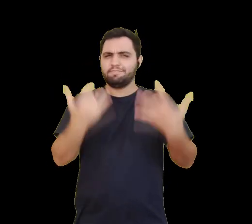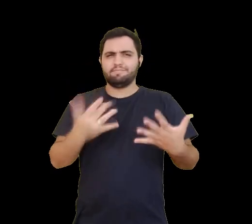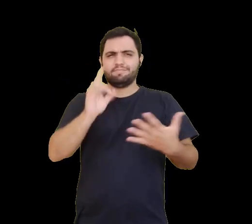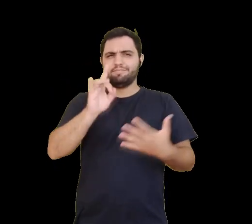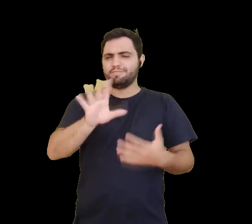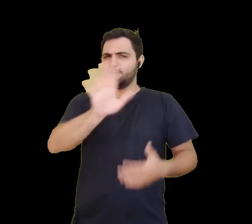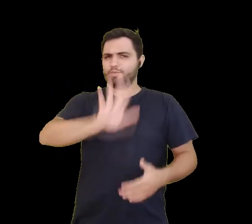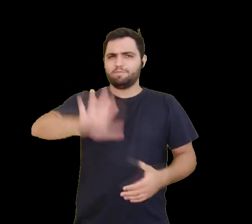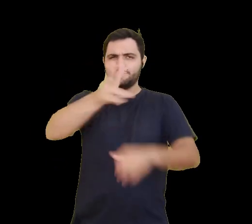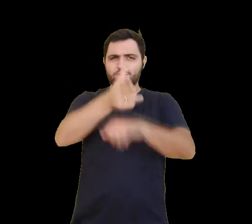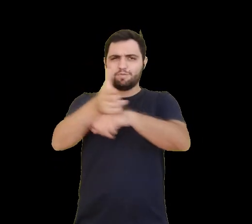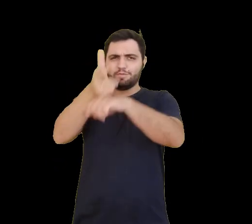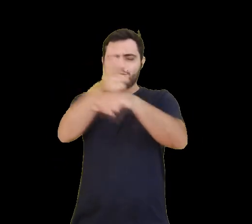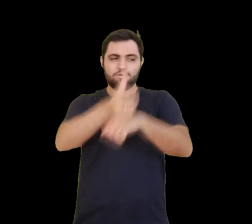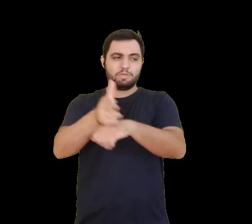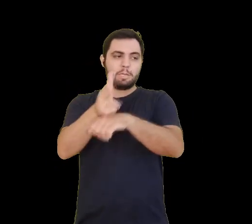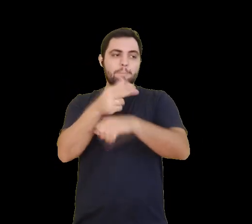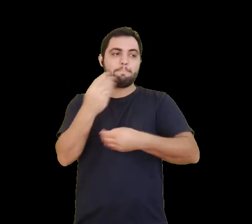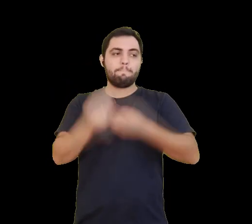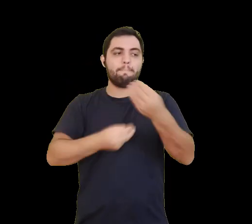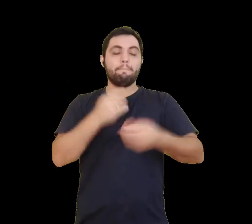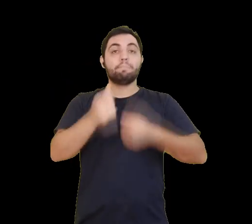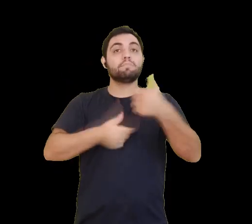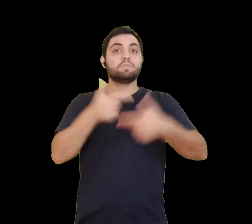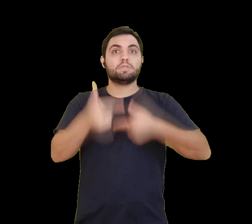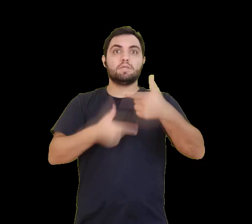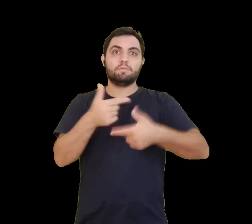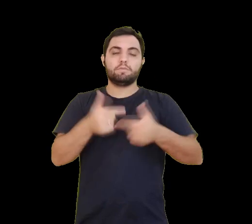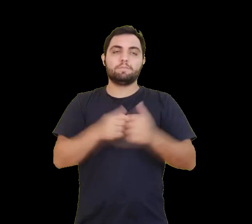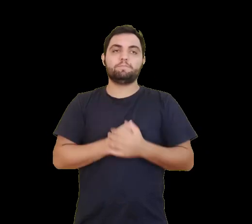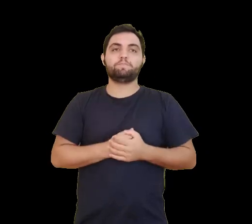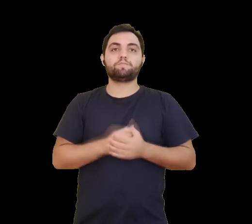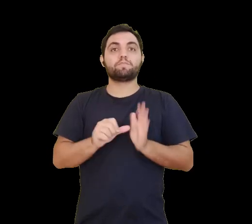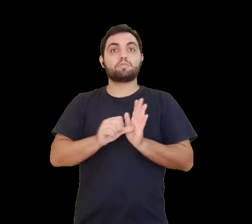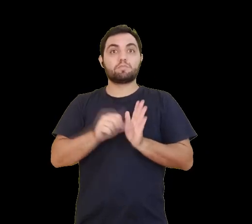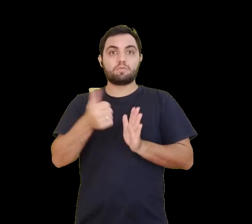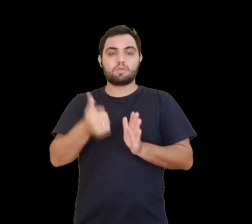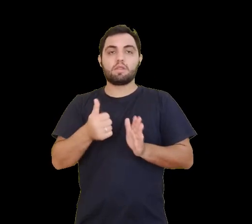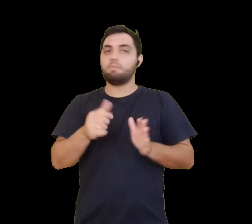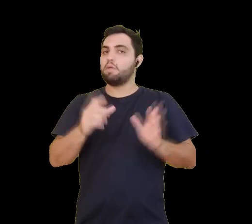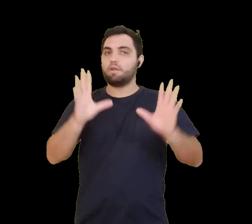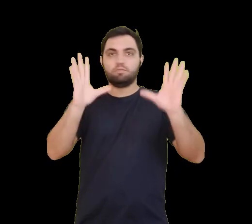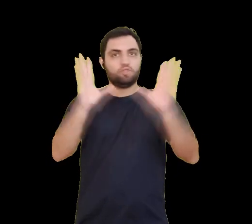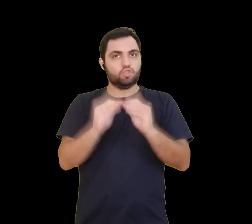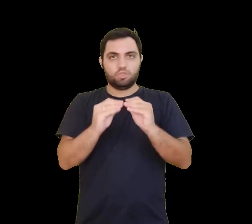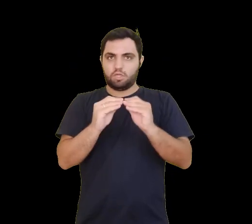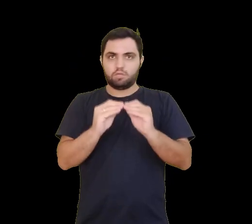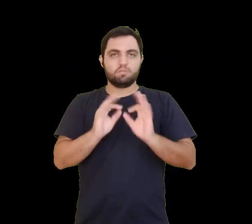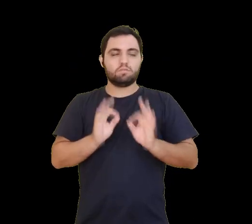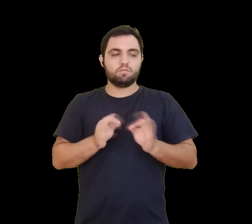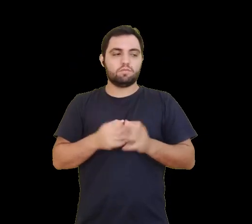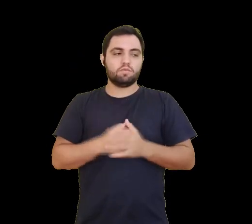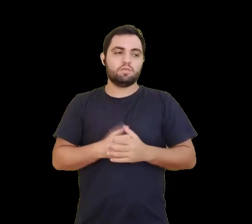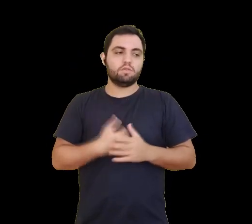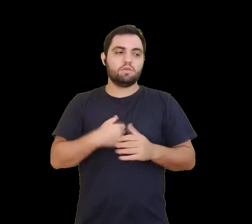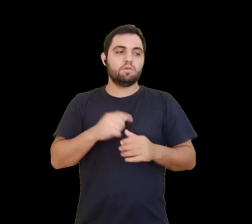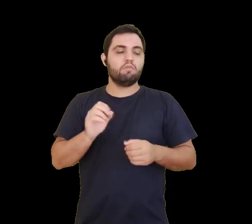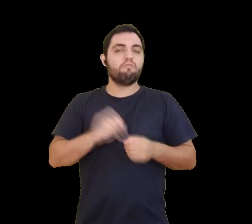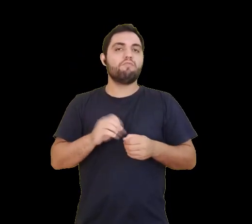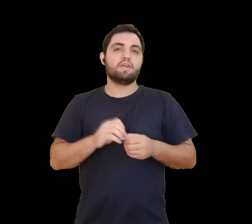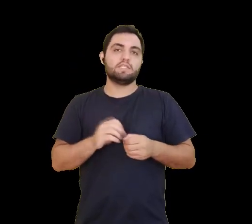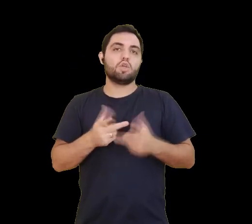filmagem para vocês verem como ela funciona. Bom, primeiramente ela está desligada, né? Então eu vou fazer certas coisas aqui que